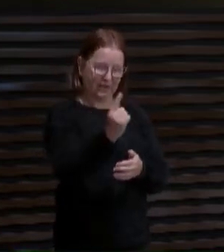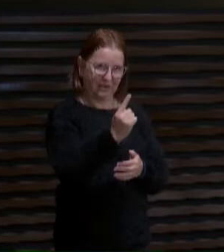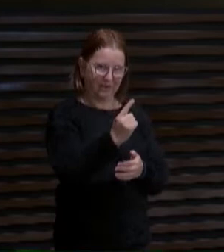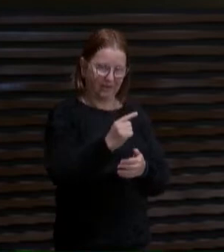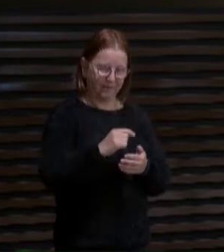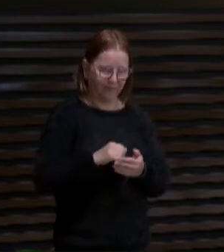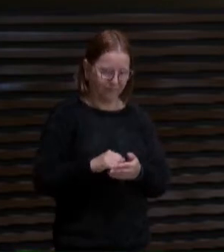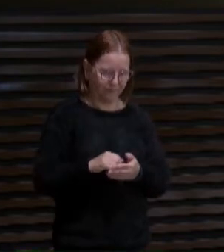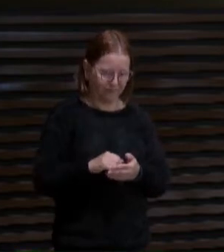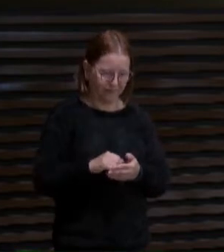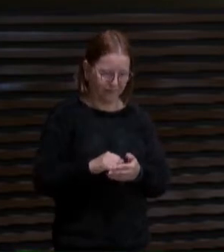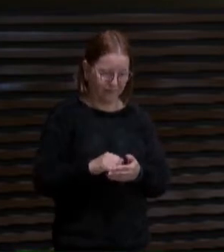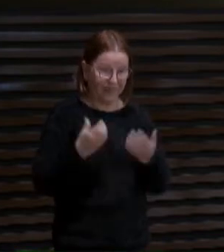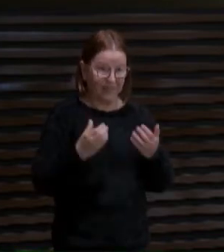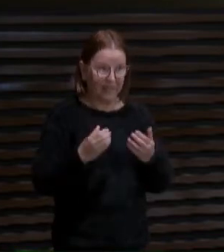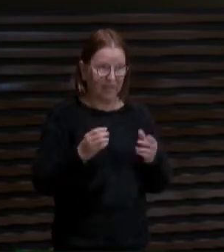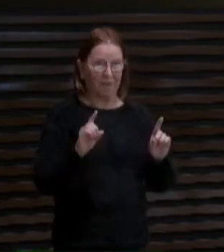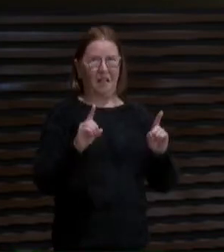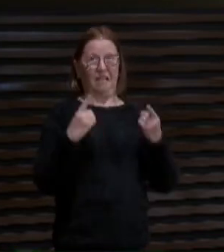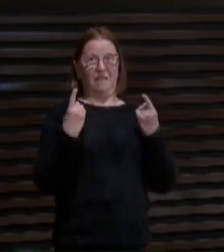aquele nos defender